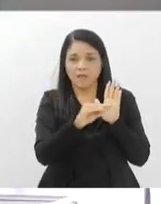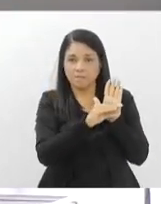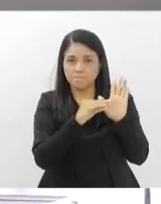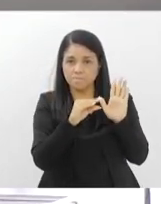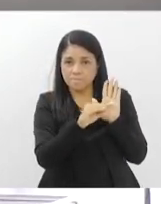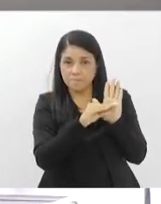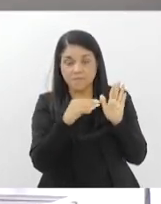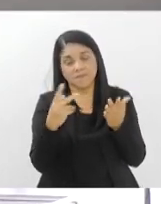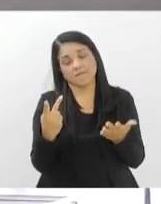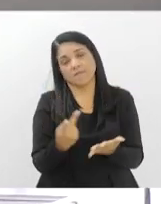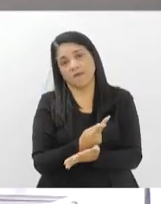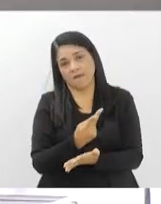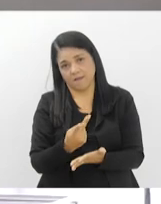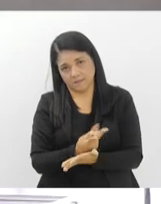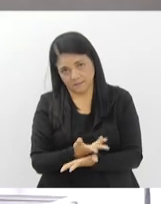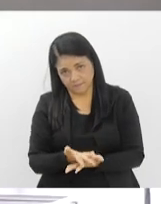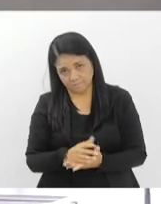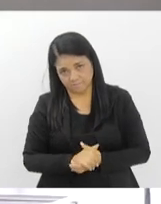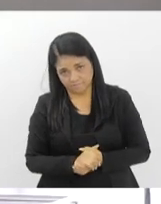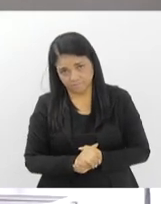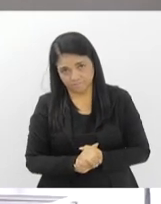a emenda está errada.